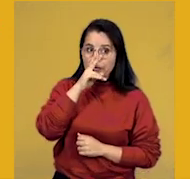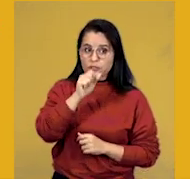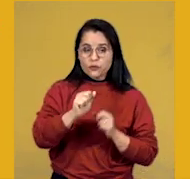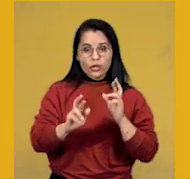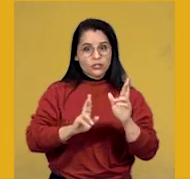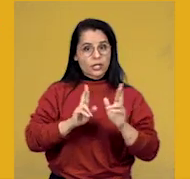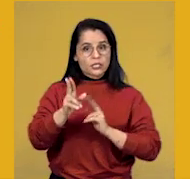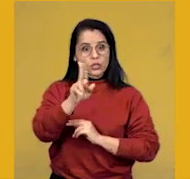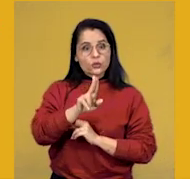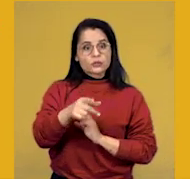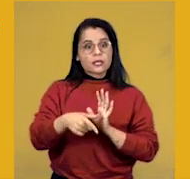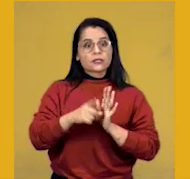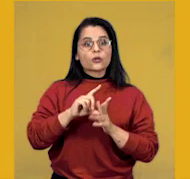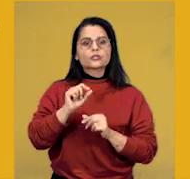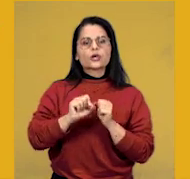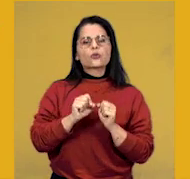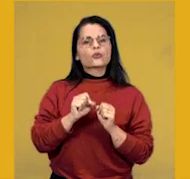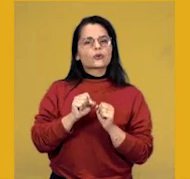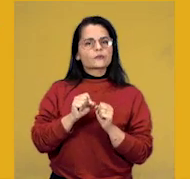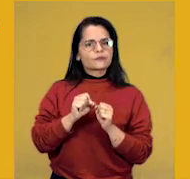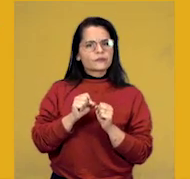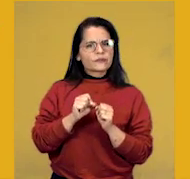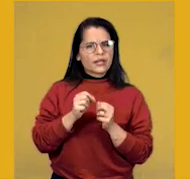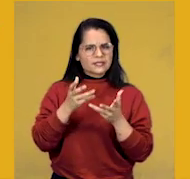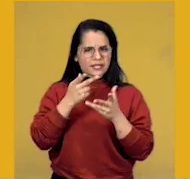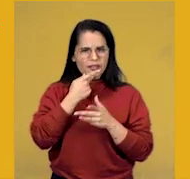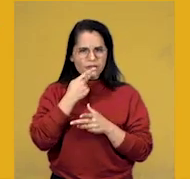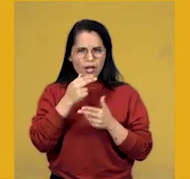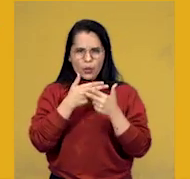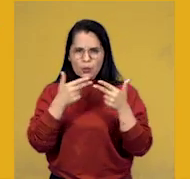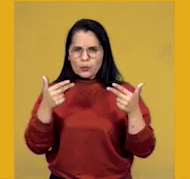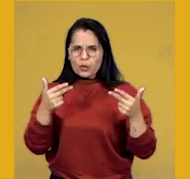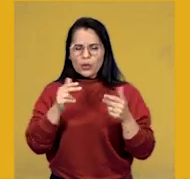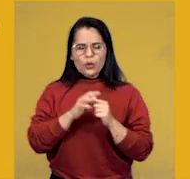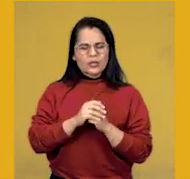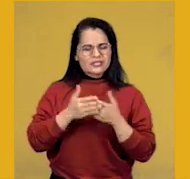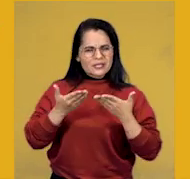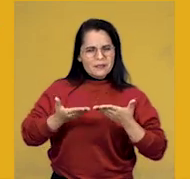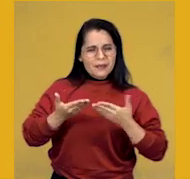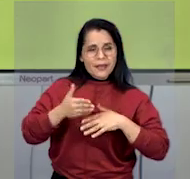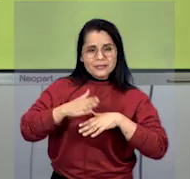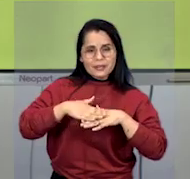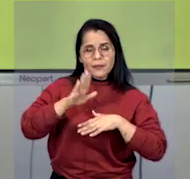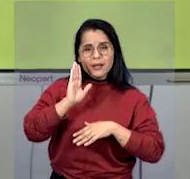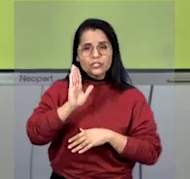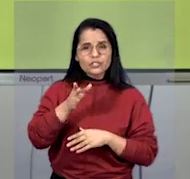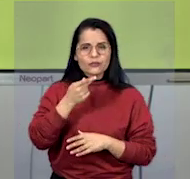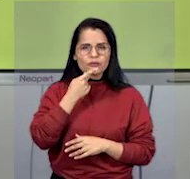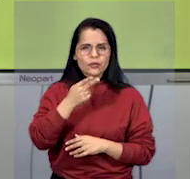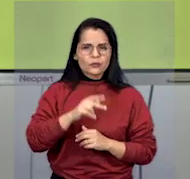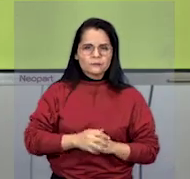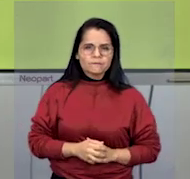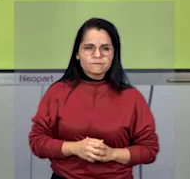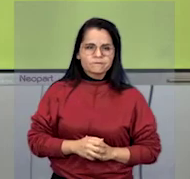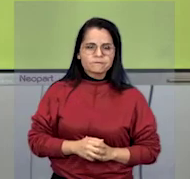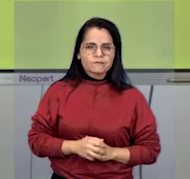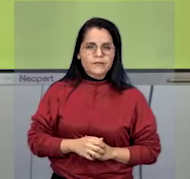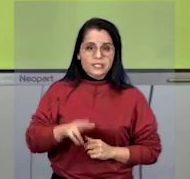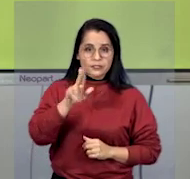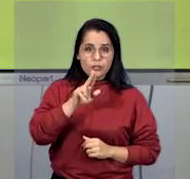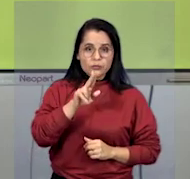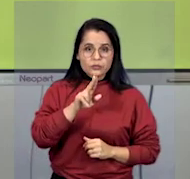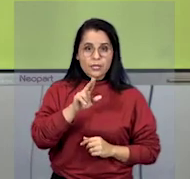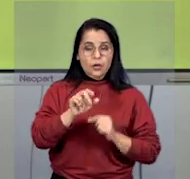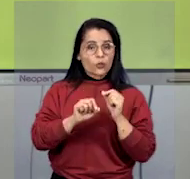ao usado antes. Então, se você quer ainda falar algo que pesa mais ainda do que você já disse, você vai usar esses